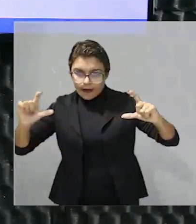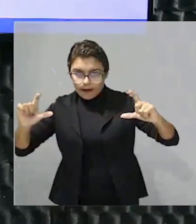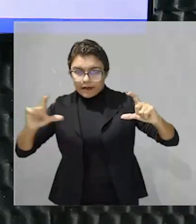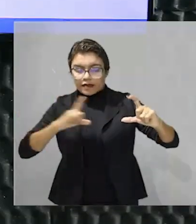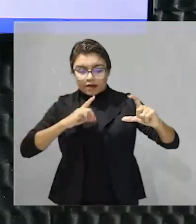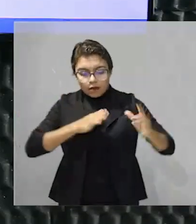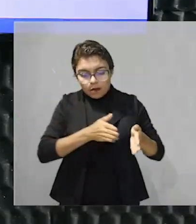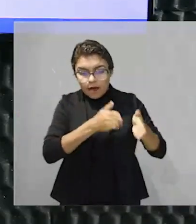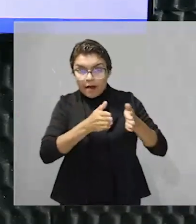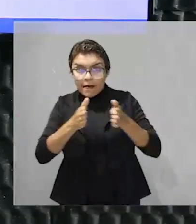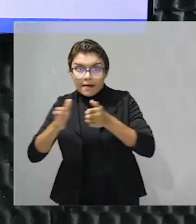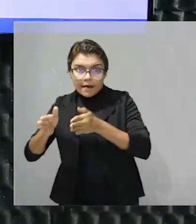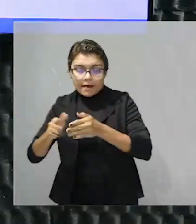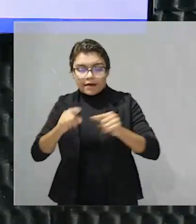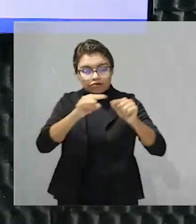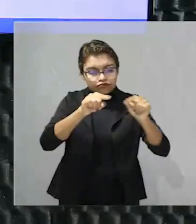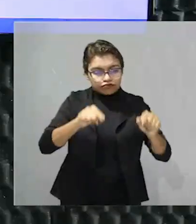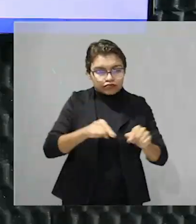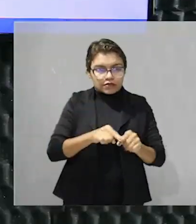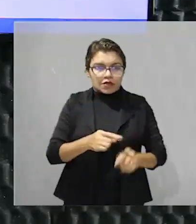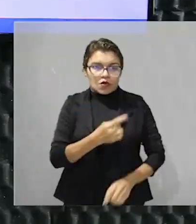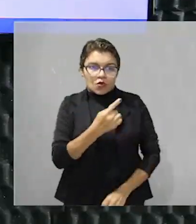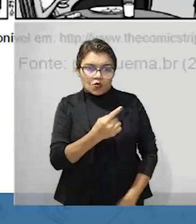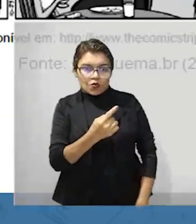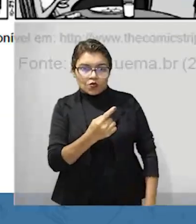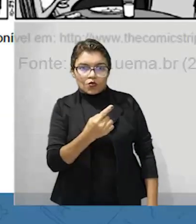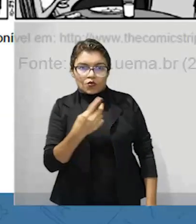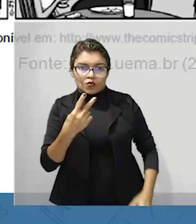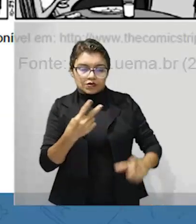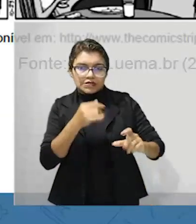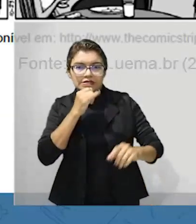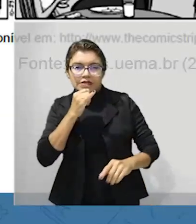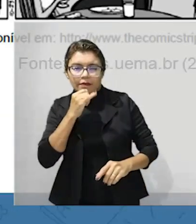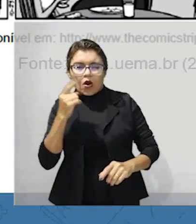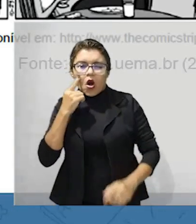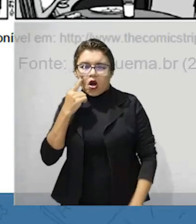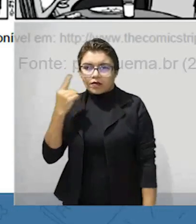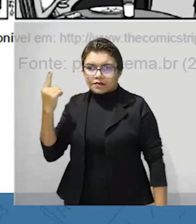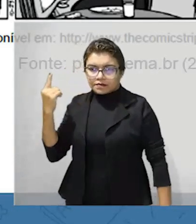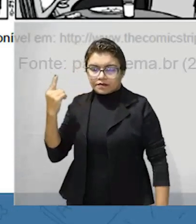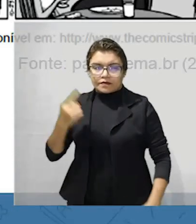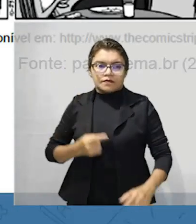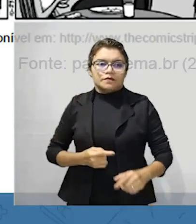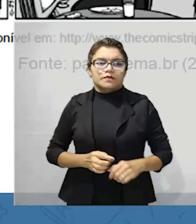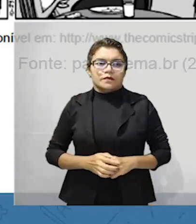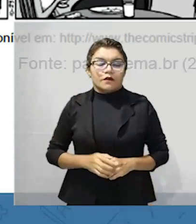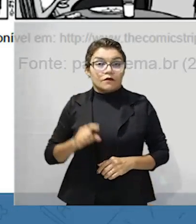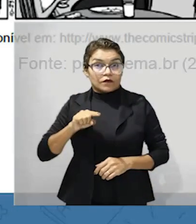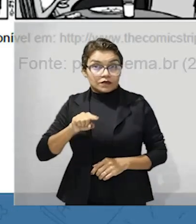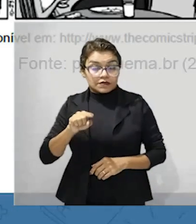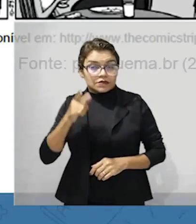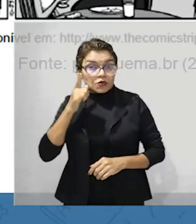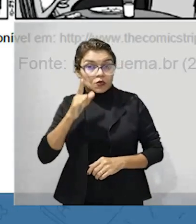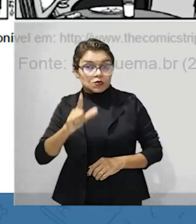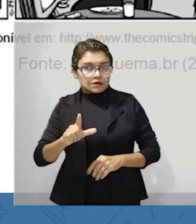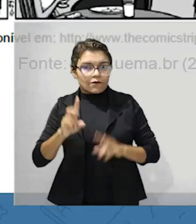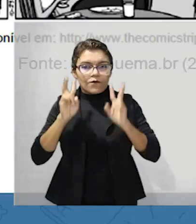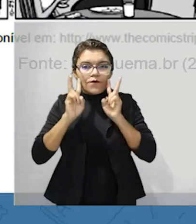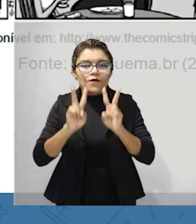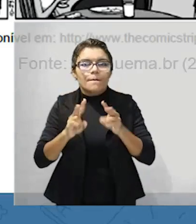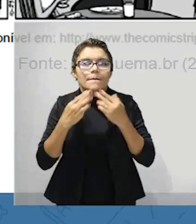dos quadros. Você tem aqui 1, 2, 3, 4 e eu separei para que vocês consigam visualizar melhor.